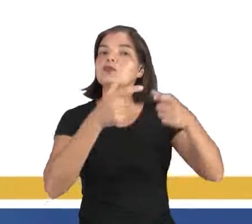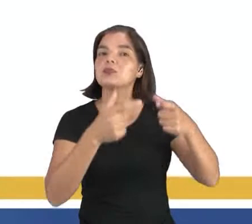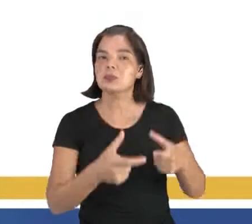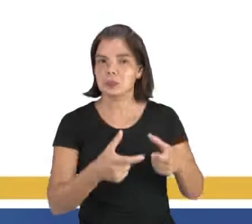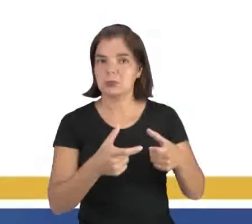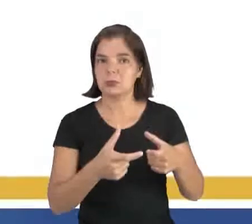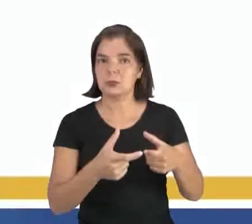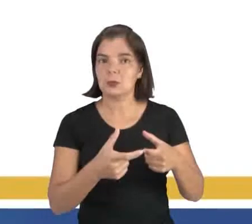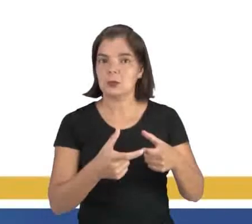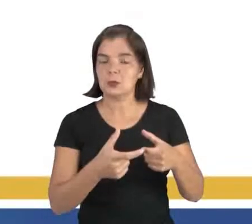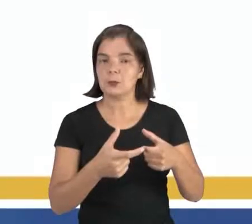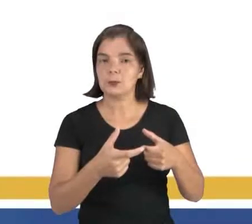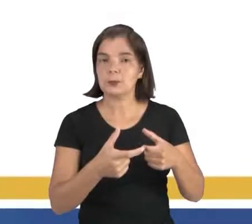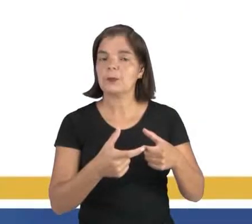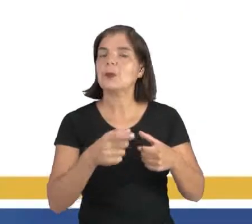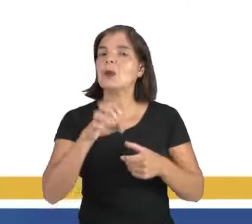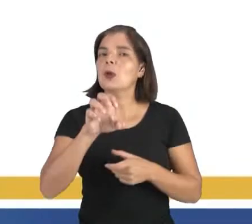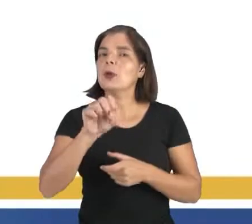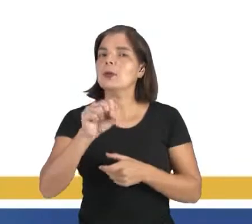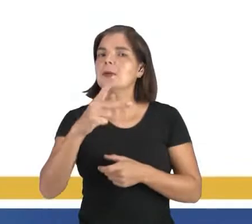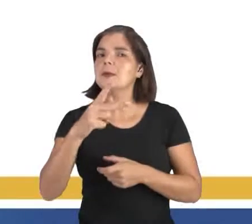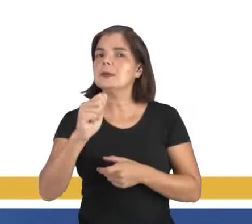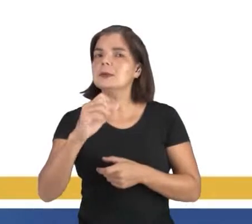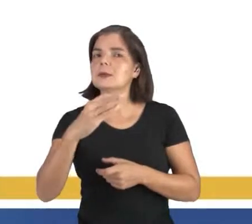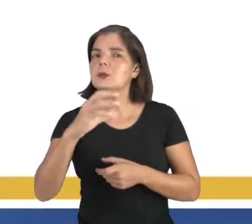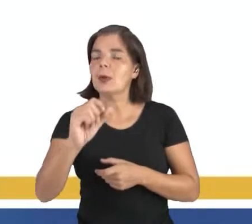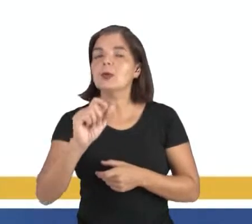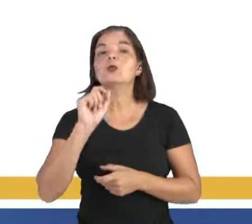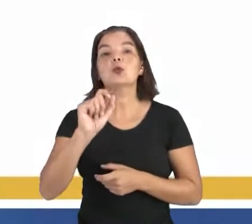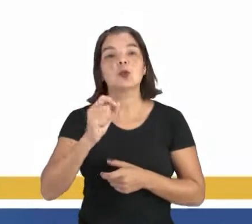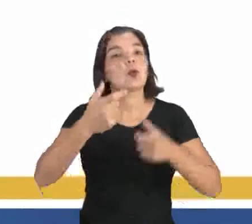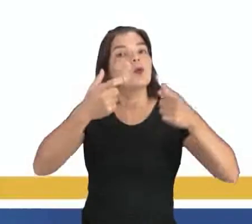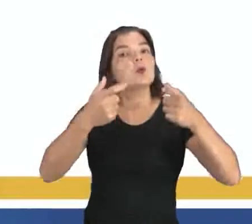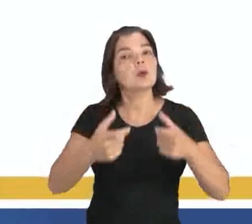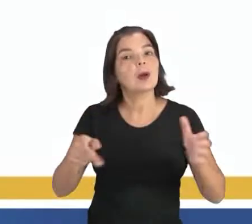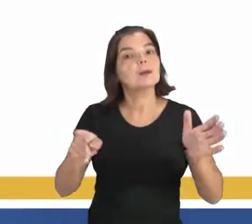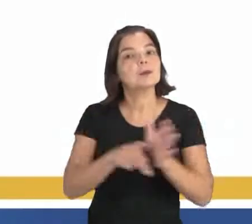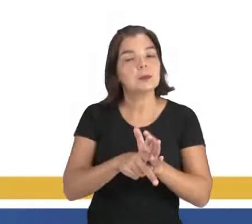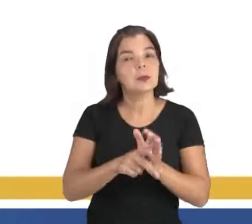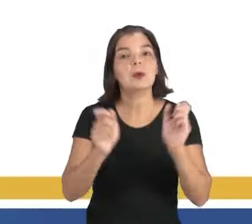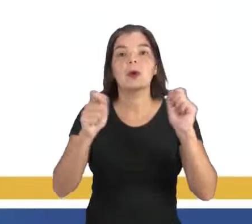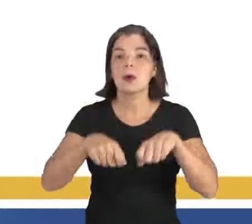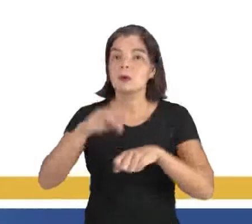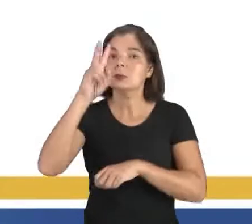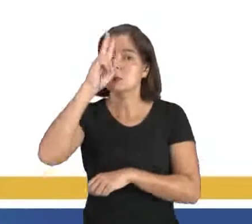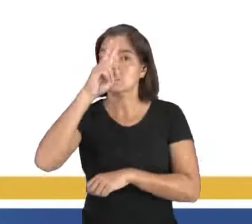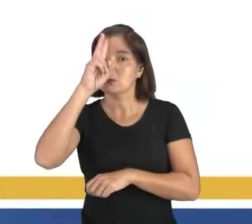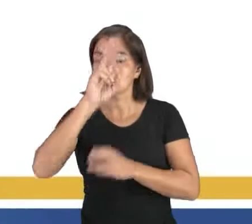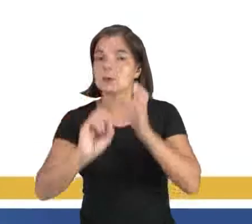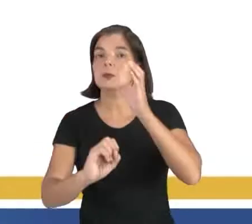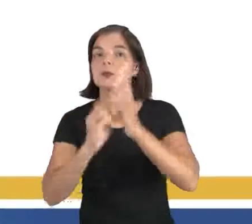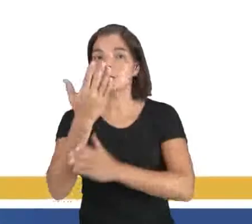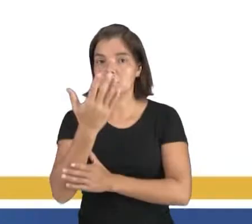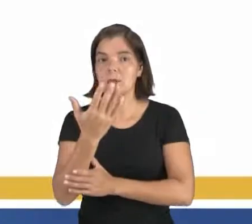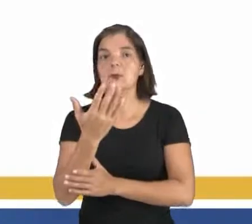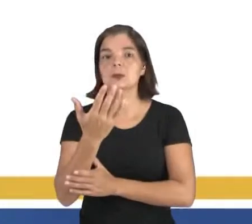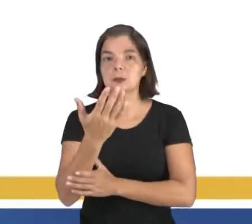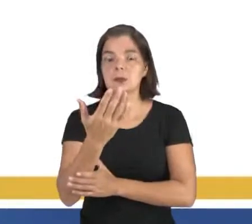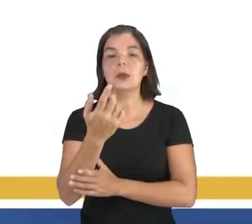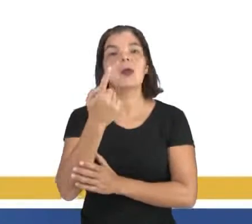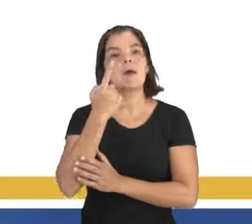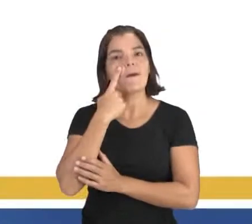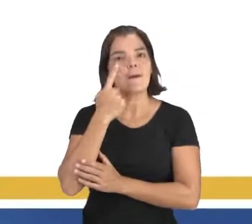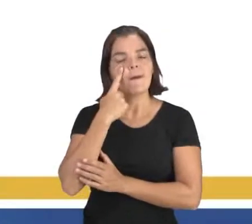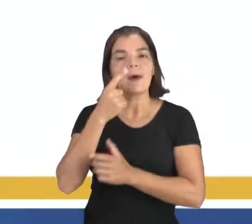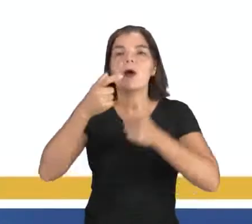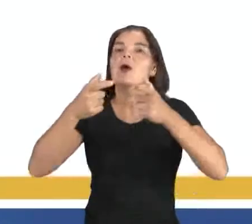espaço. O texto narrativo precisa de um lugar para que a história ela consiga ser realizada.